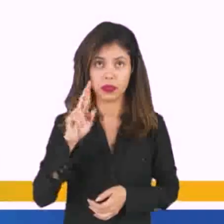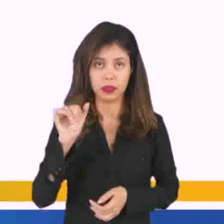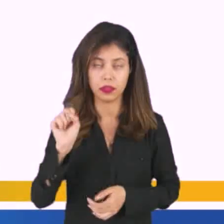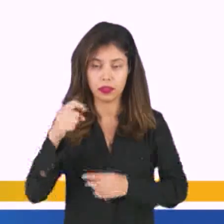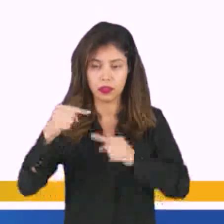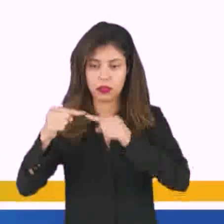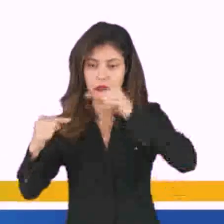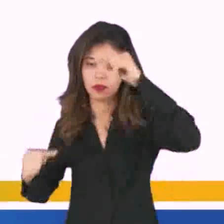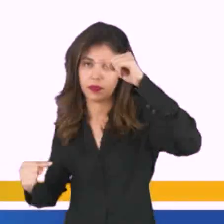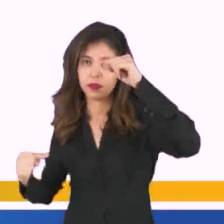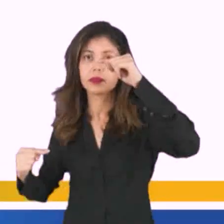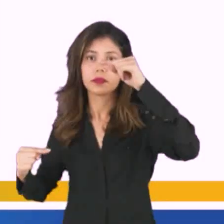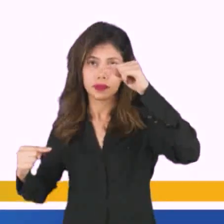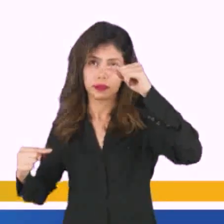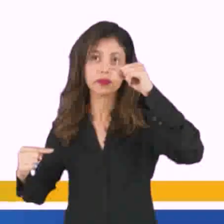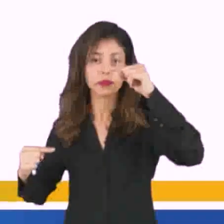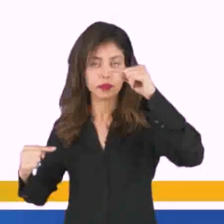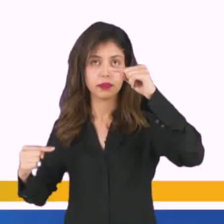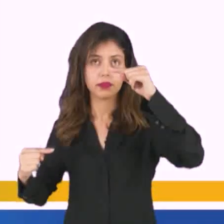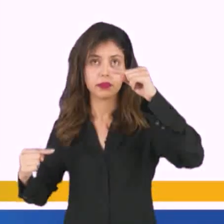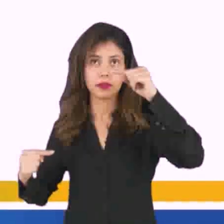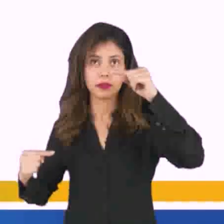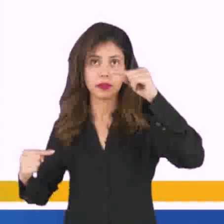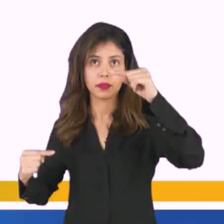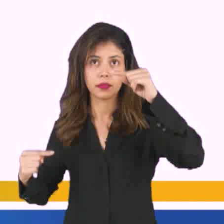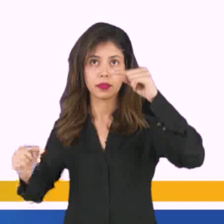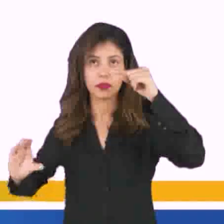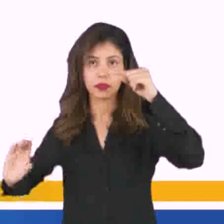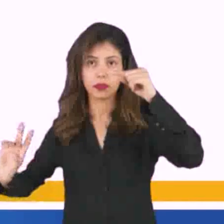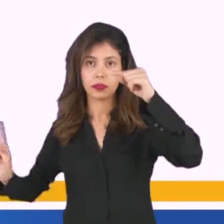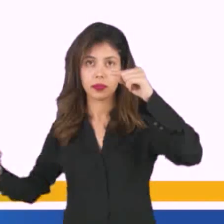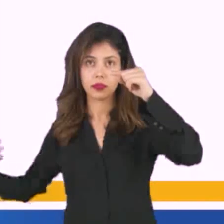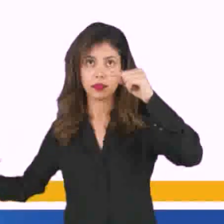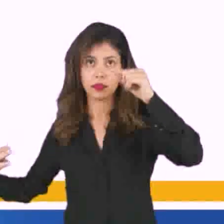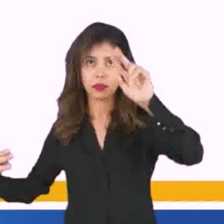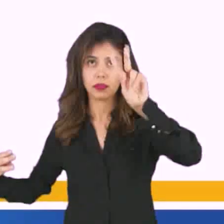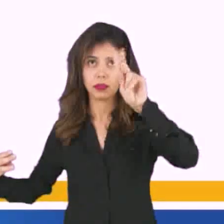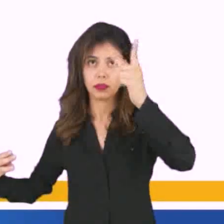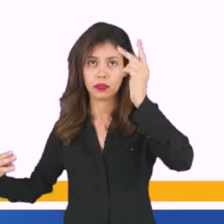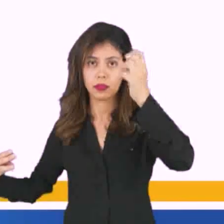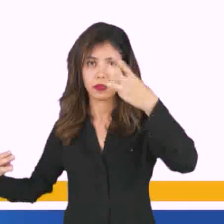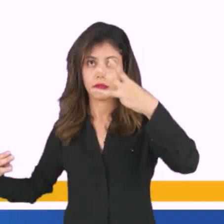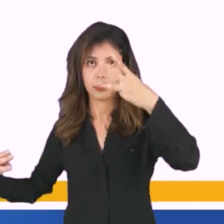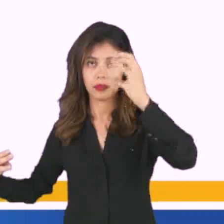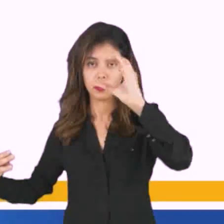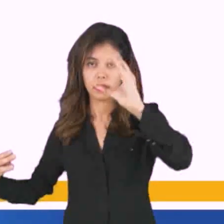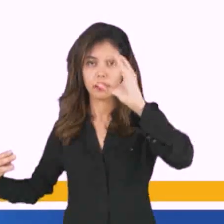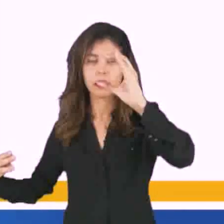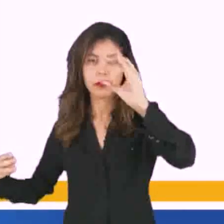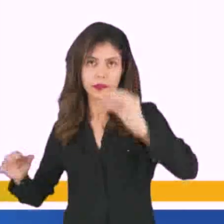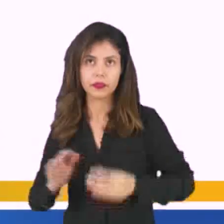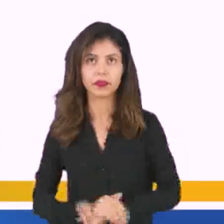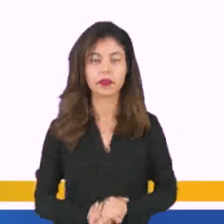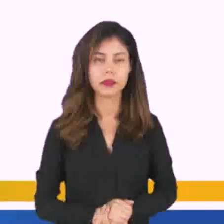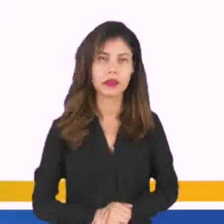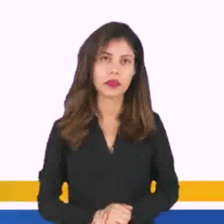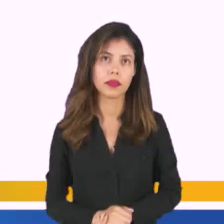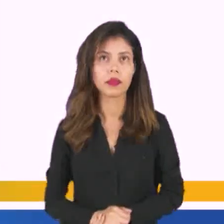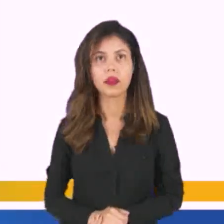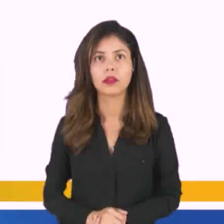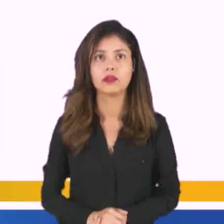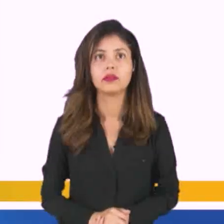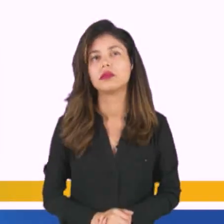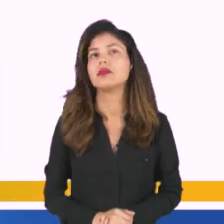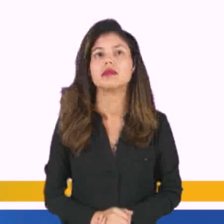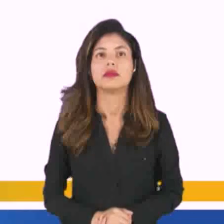inverso. O metil, ele está para cima e o outro está para baixo, ok? A